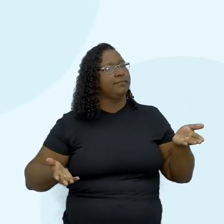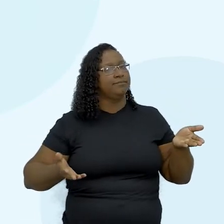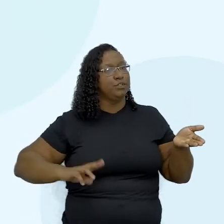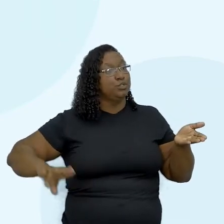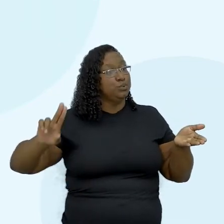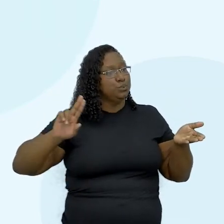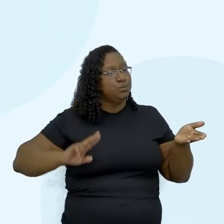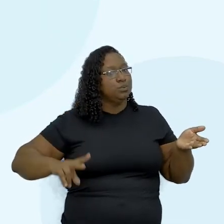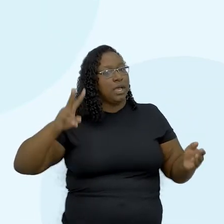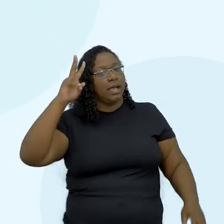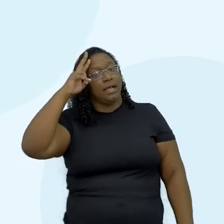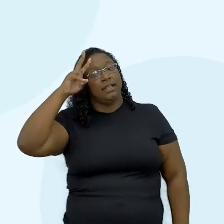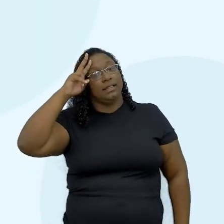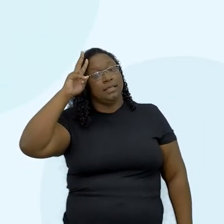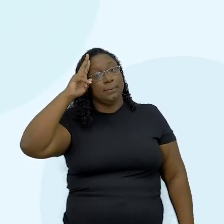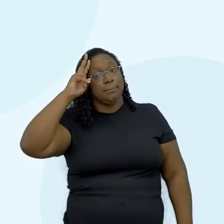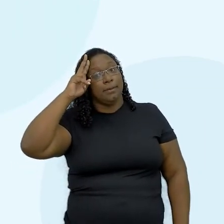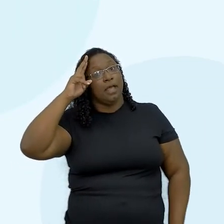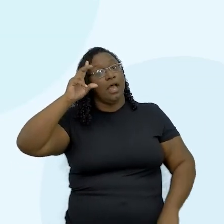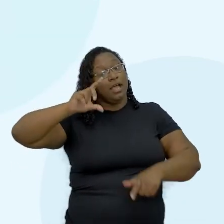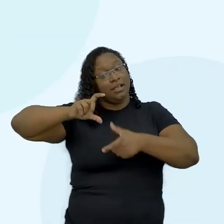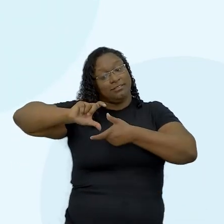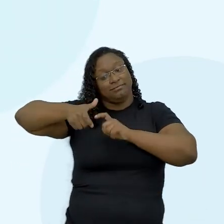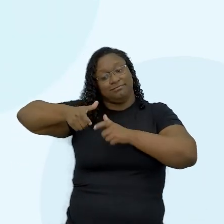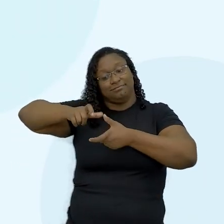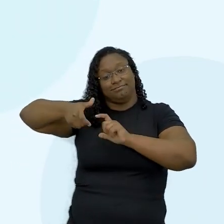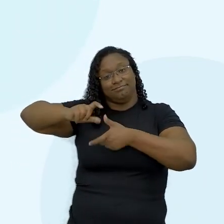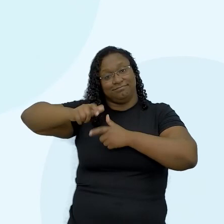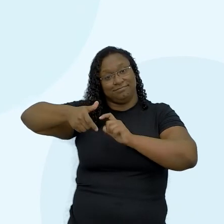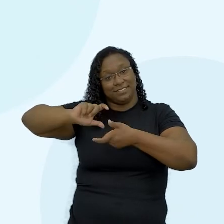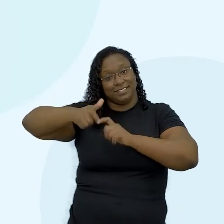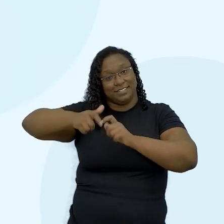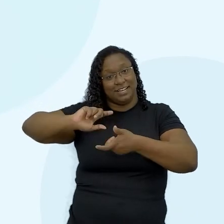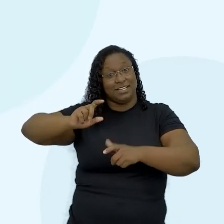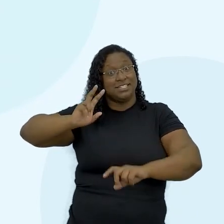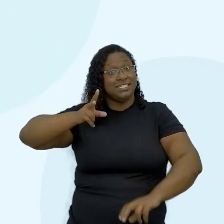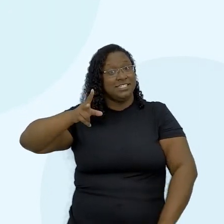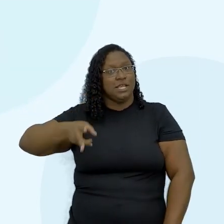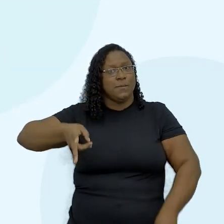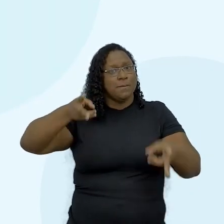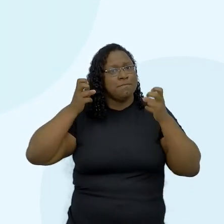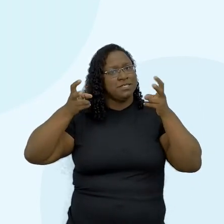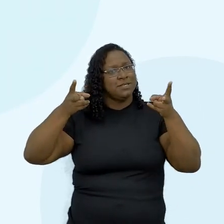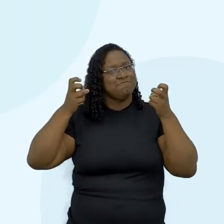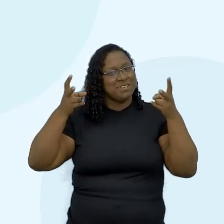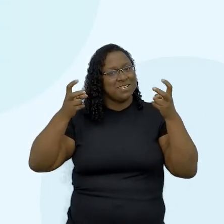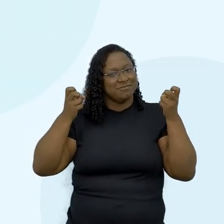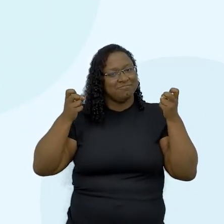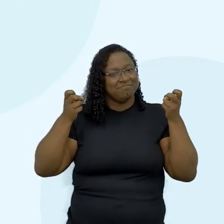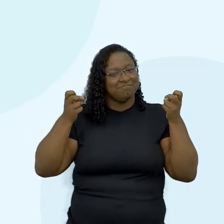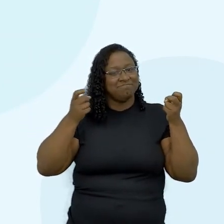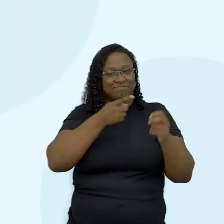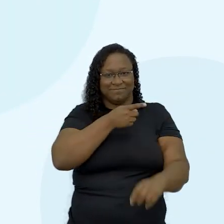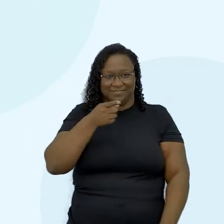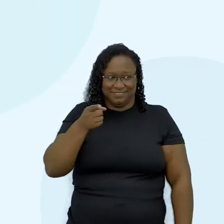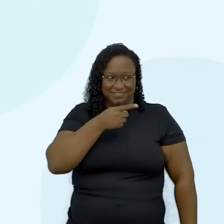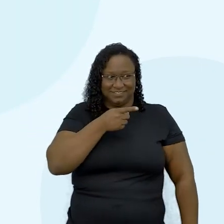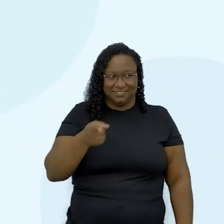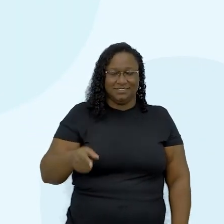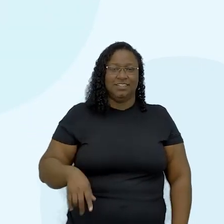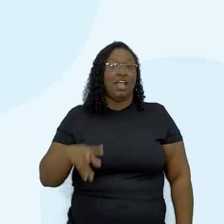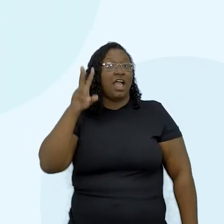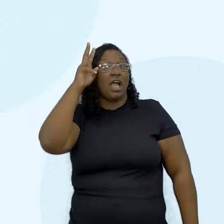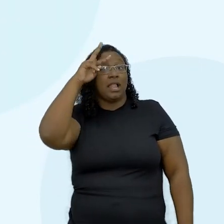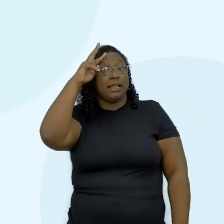consumo. É, lembrar de quando for interpretar o gráfico, eu vou lembrar dessa aula. Sempre que você tiver... Você manjou mais do que a professora de matemática. Eu vou lembrar dessa aula aí. Fala, o que você vai